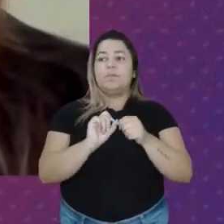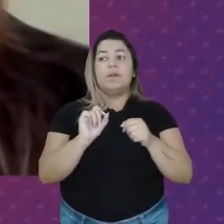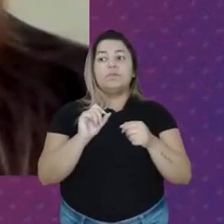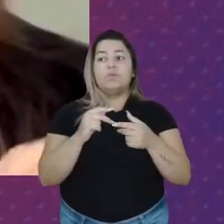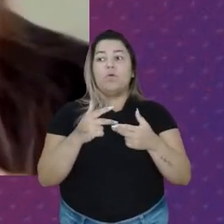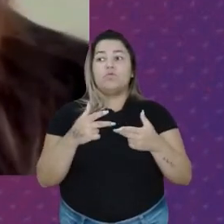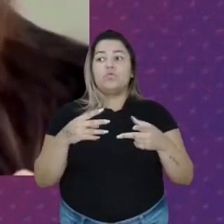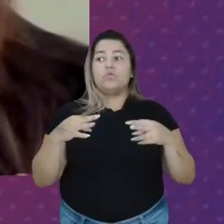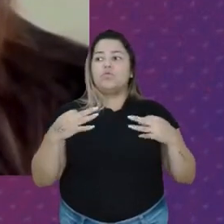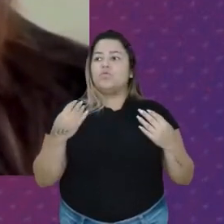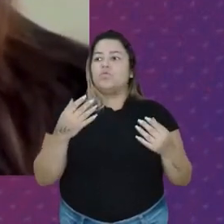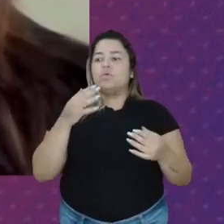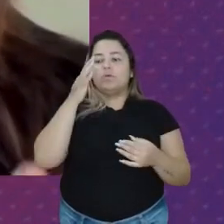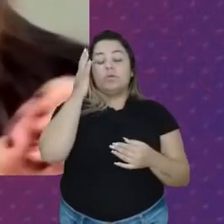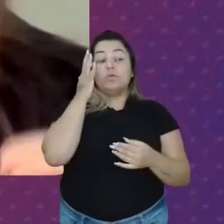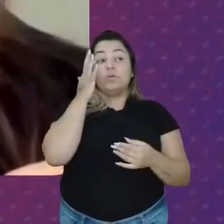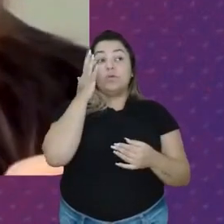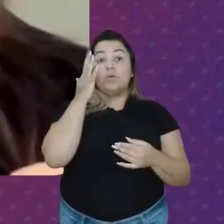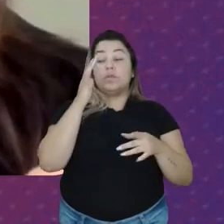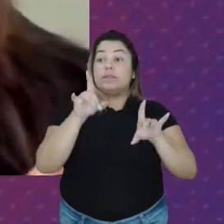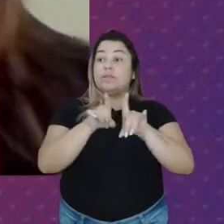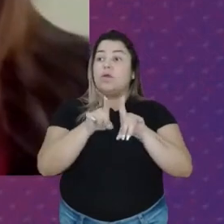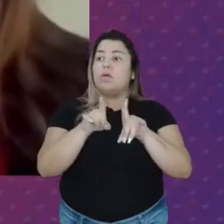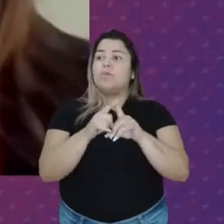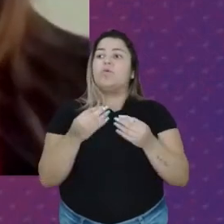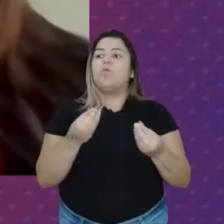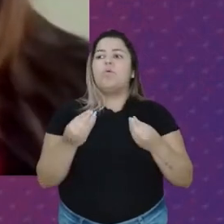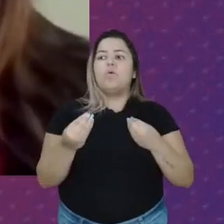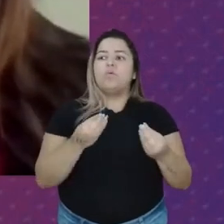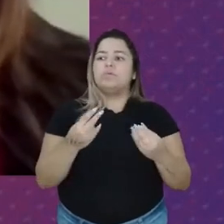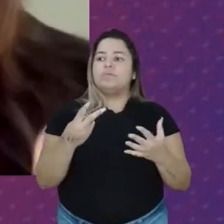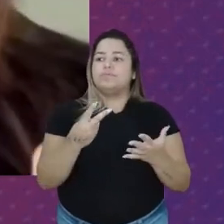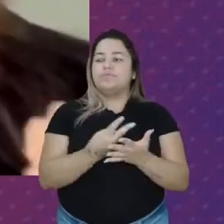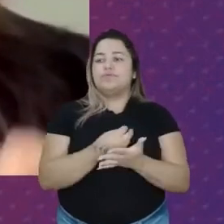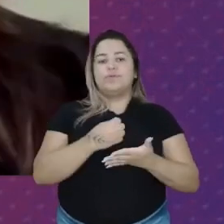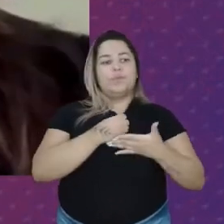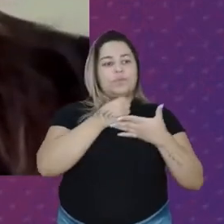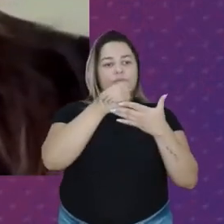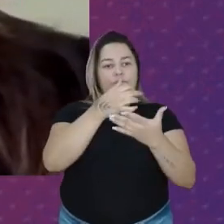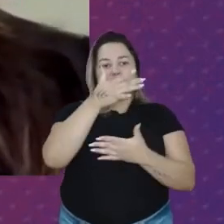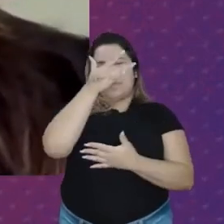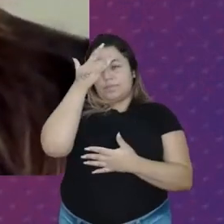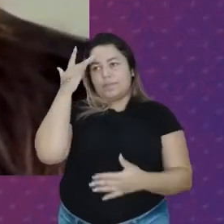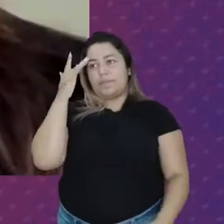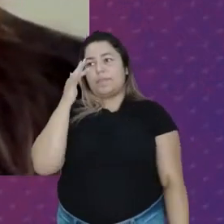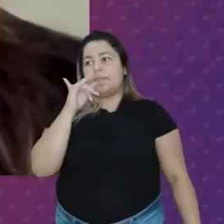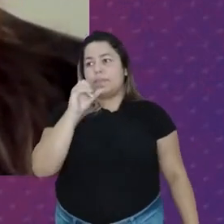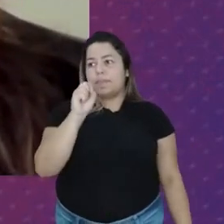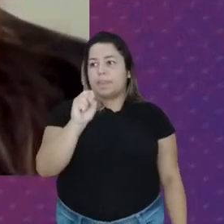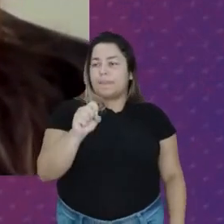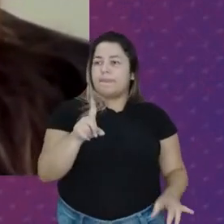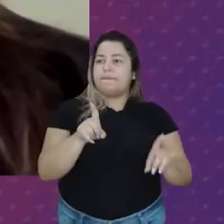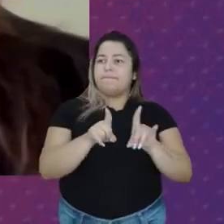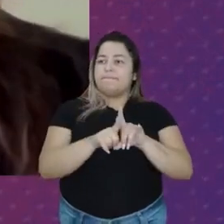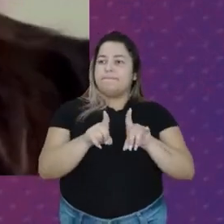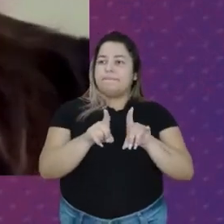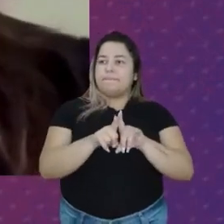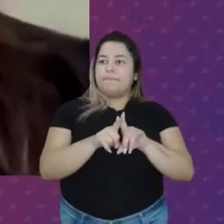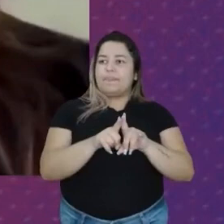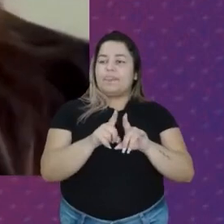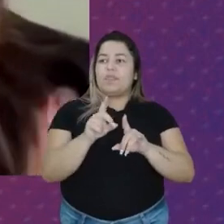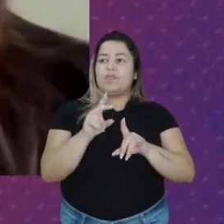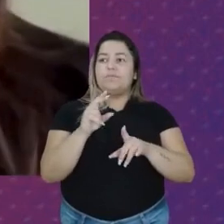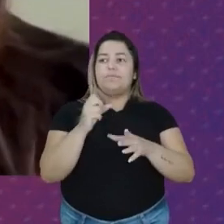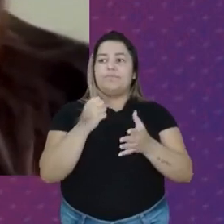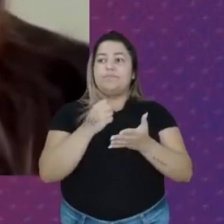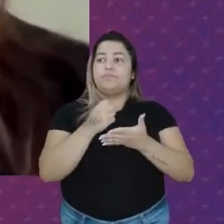contas e tudo mais. Então, como é que vocês vão arrecadar recursos? Doação de pessoas físicas, vocês vão arrecadar recursos via doações